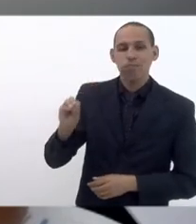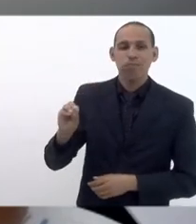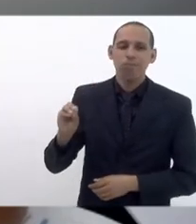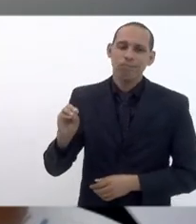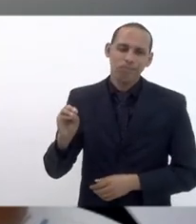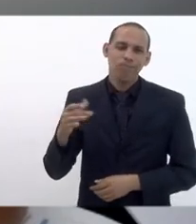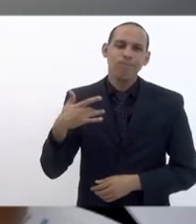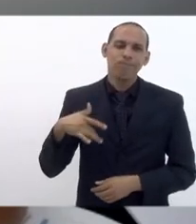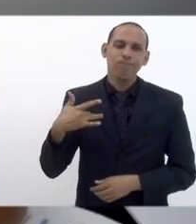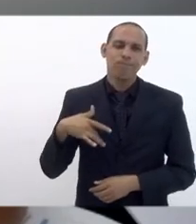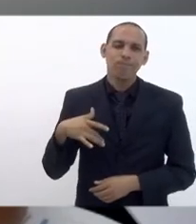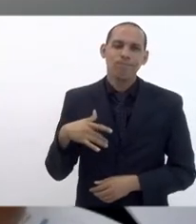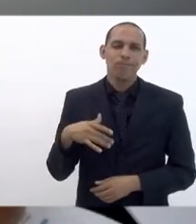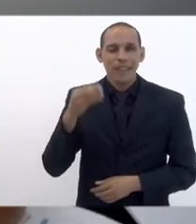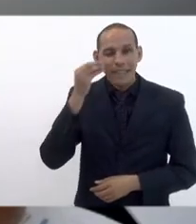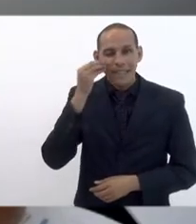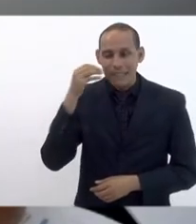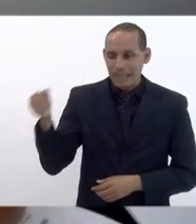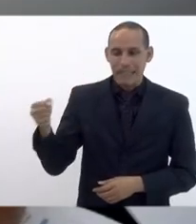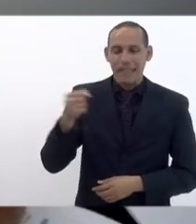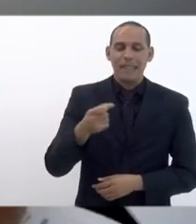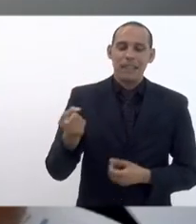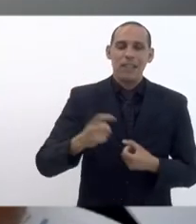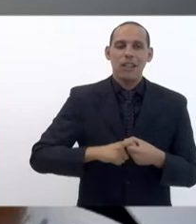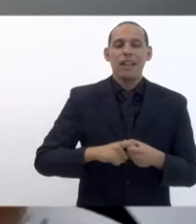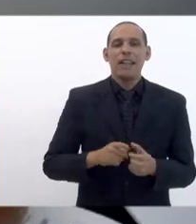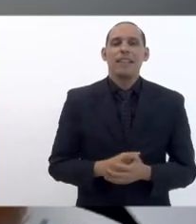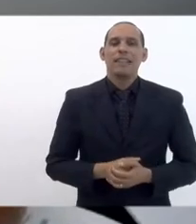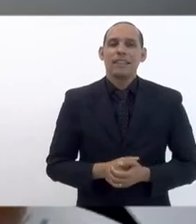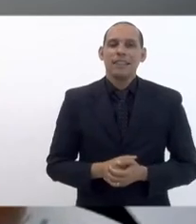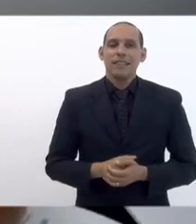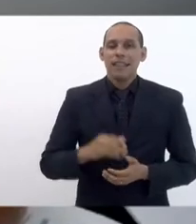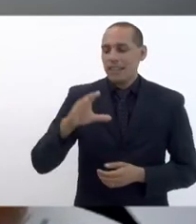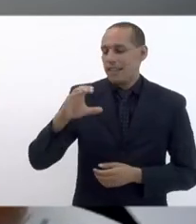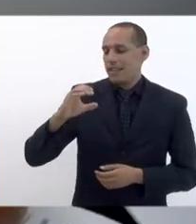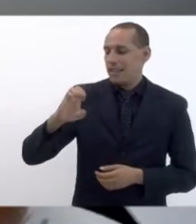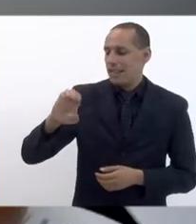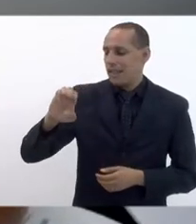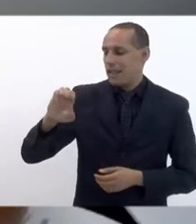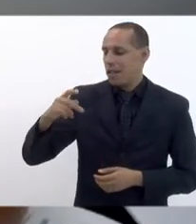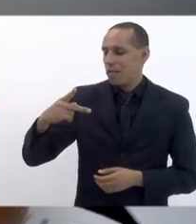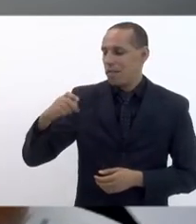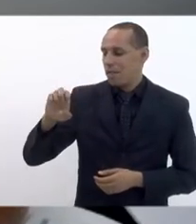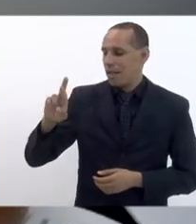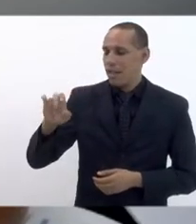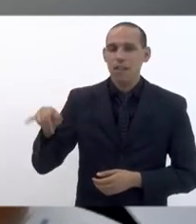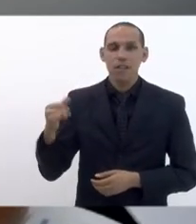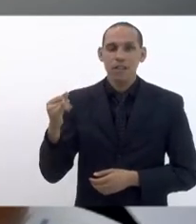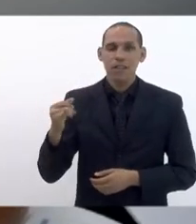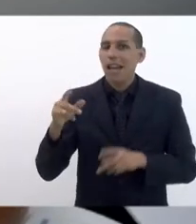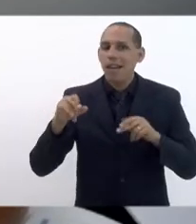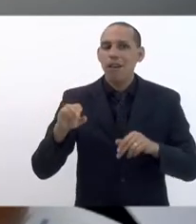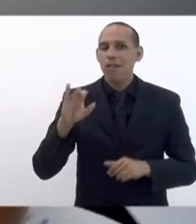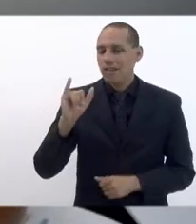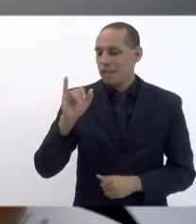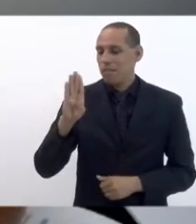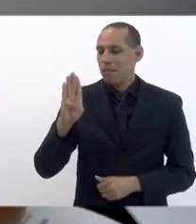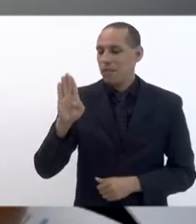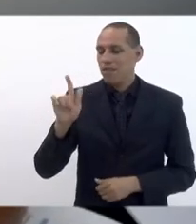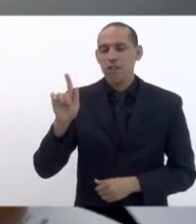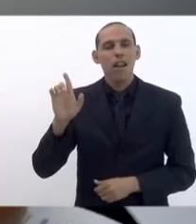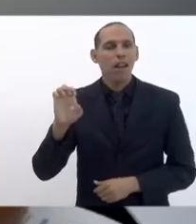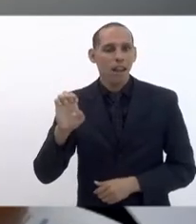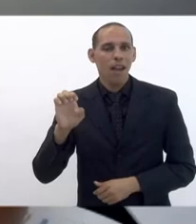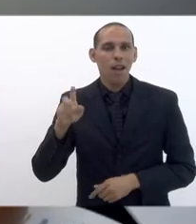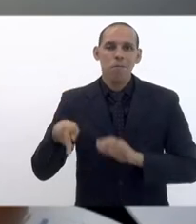pena. Estou tentando ressuscitá-lo. O CEPERJ tinha que ser um verdadeiro IBGE estadual. Né?